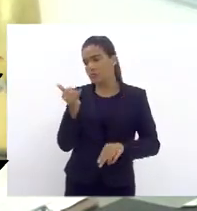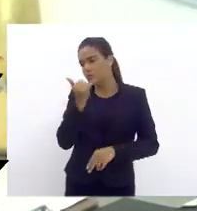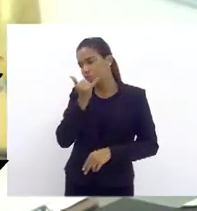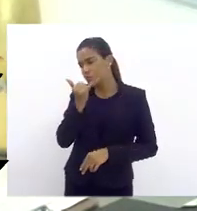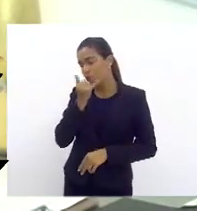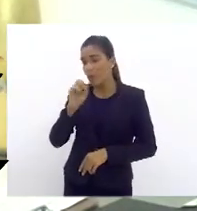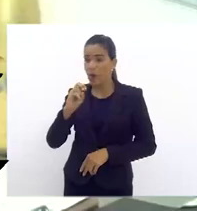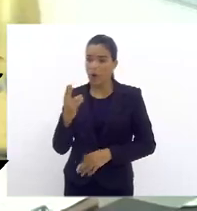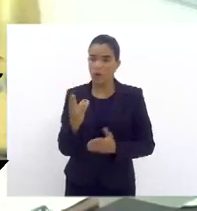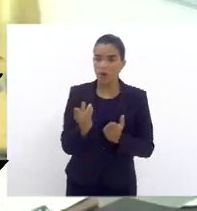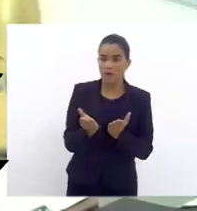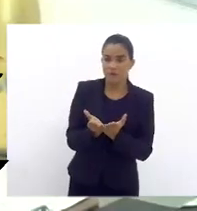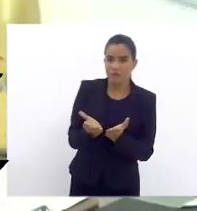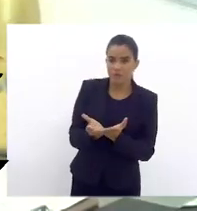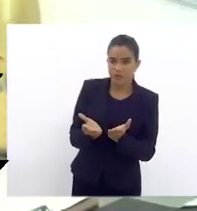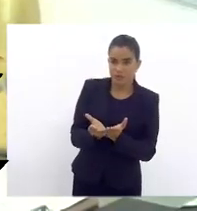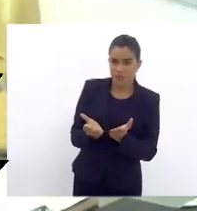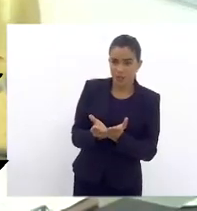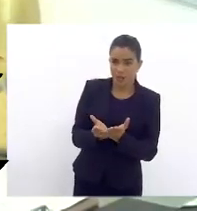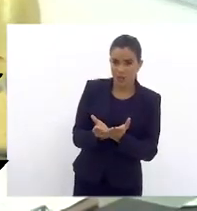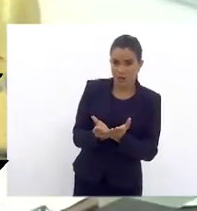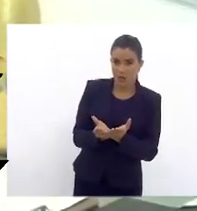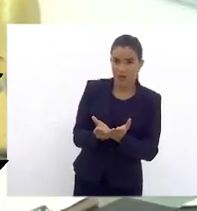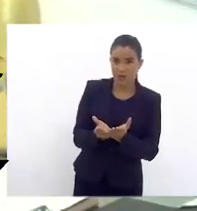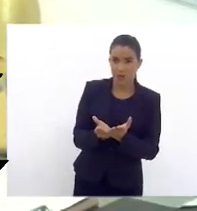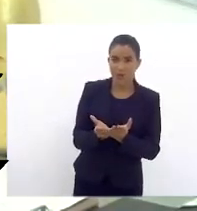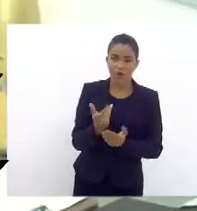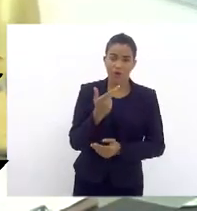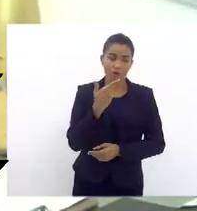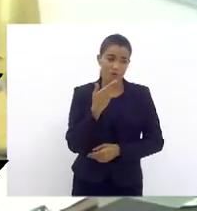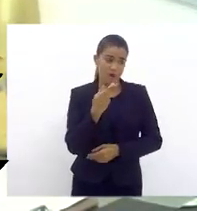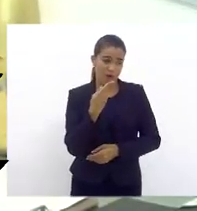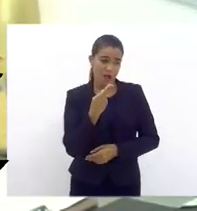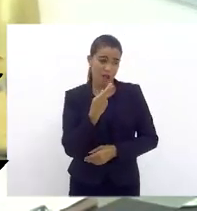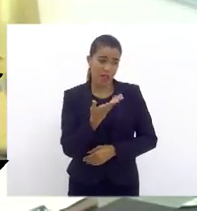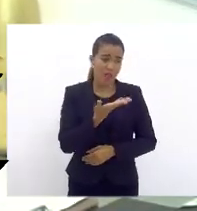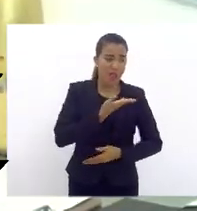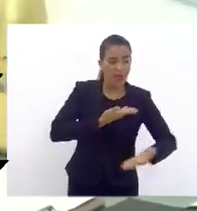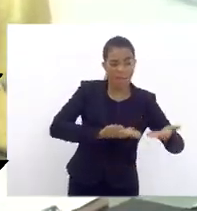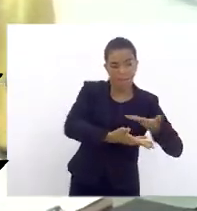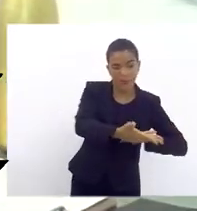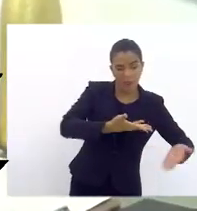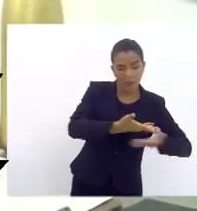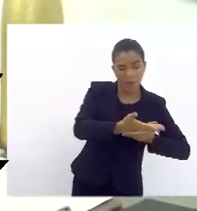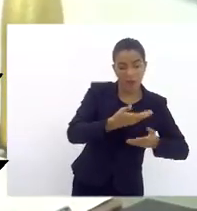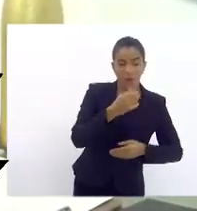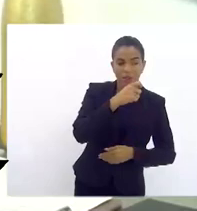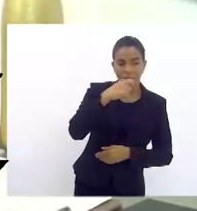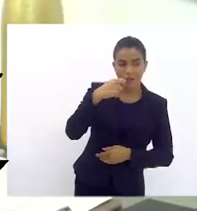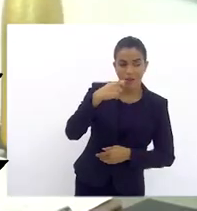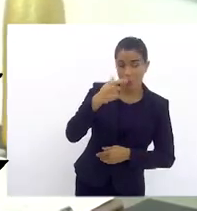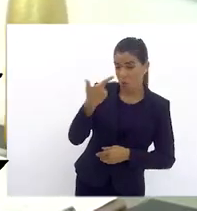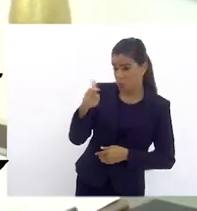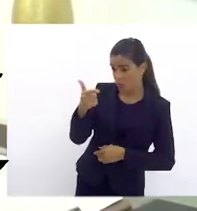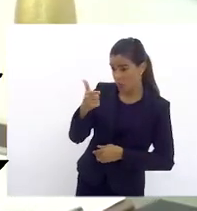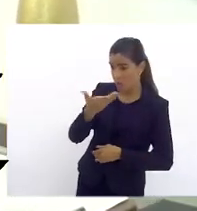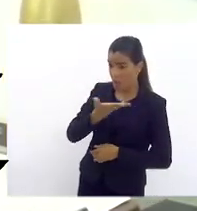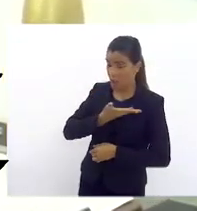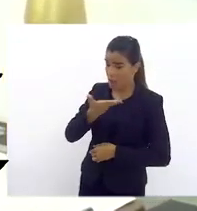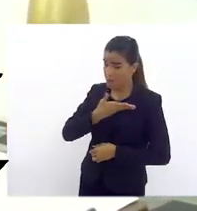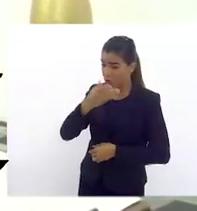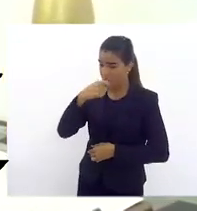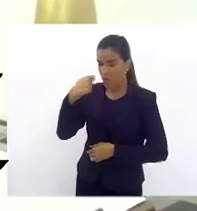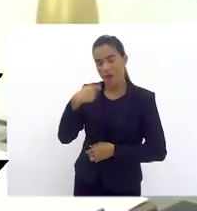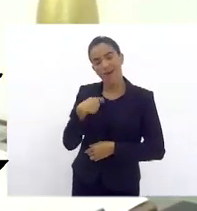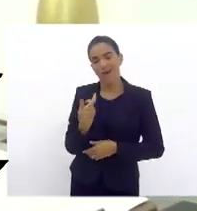evangélico tem amigo com a dentista entra não tem amigo para dentista